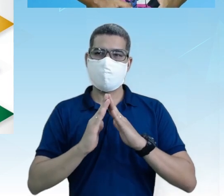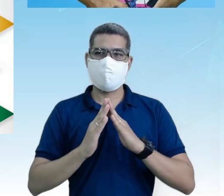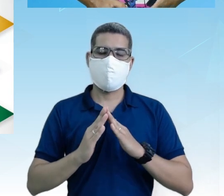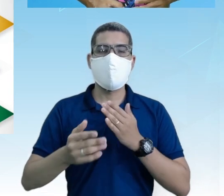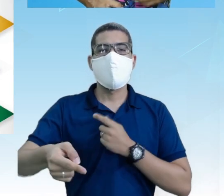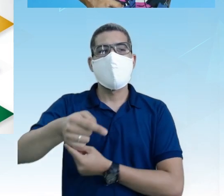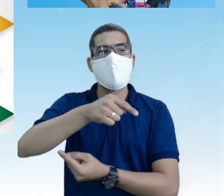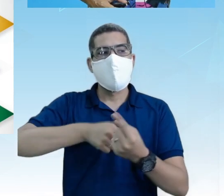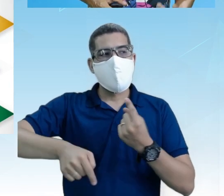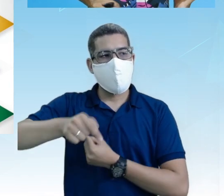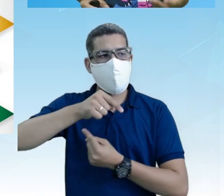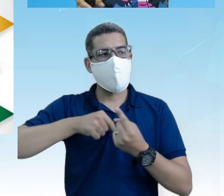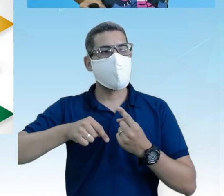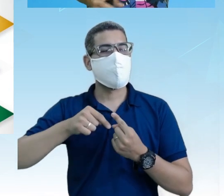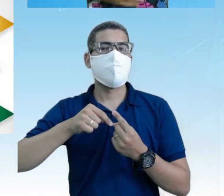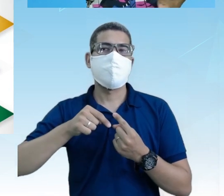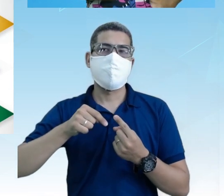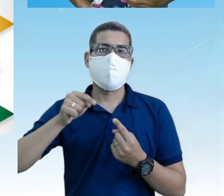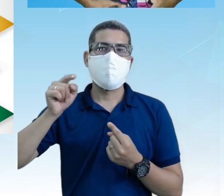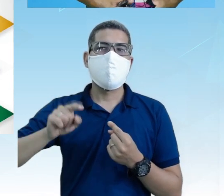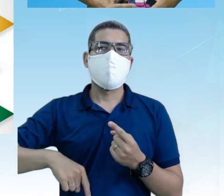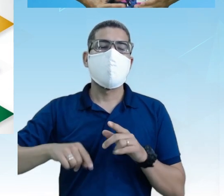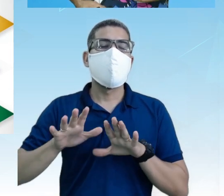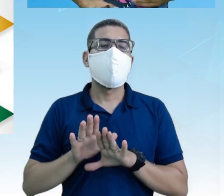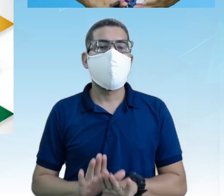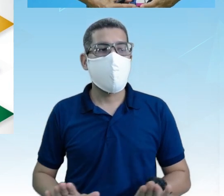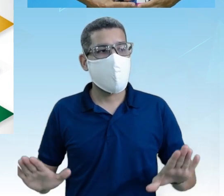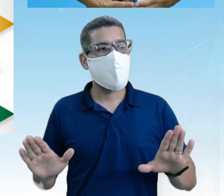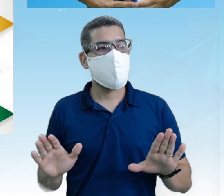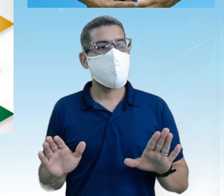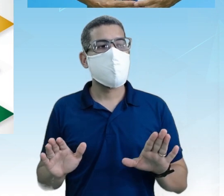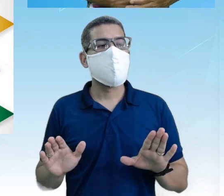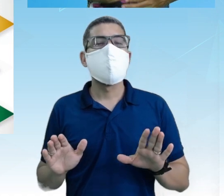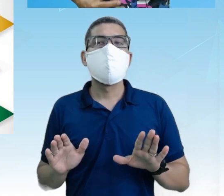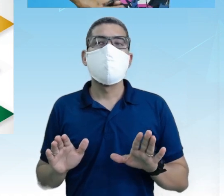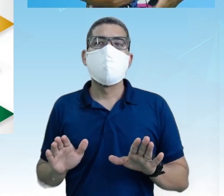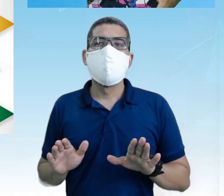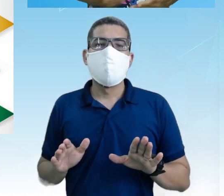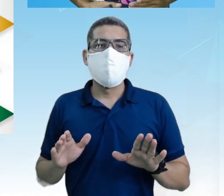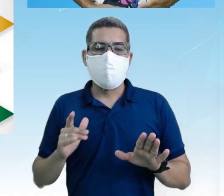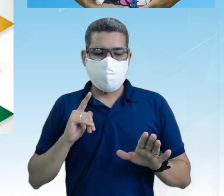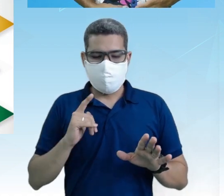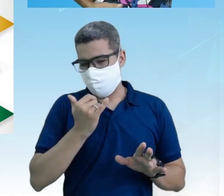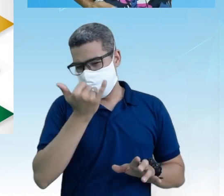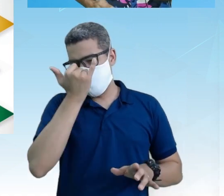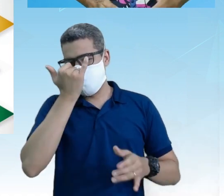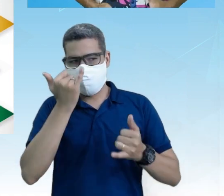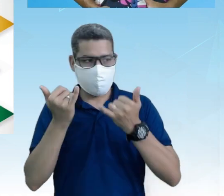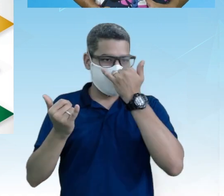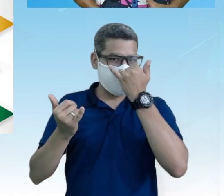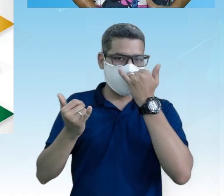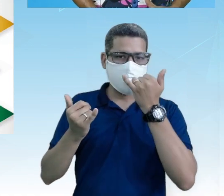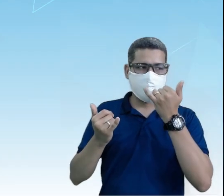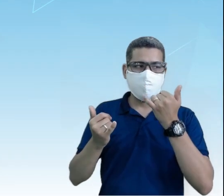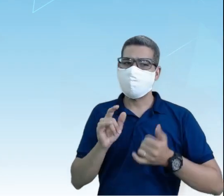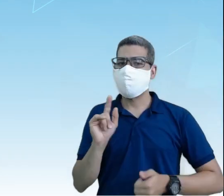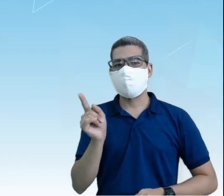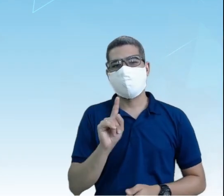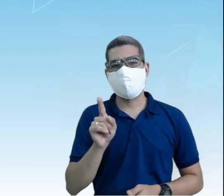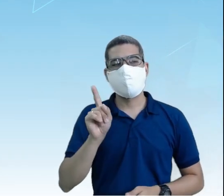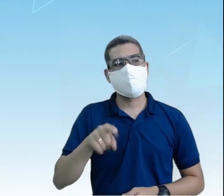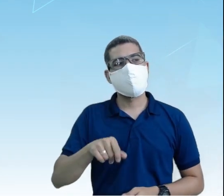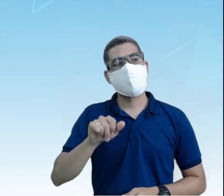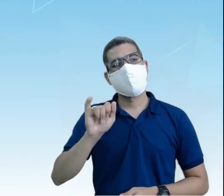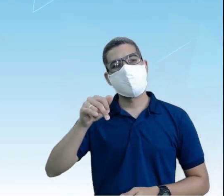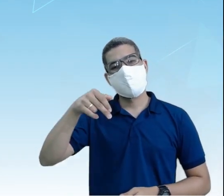relação aí, que é harmônica, que nenhuma das espécies elas irão ter prejuízo, a gente chama de